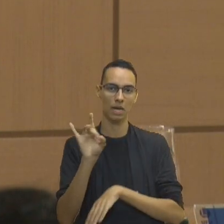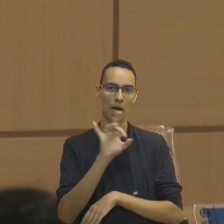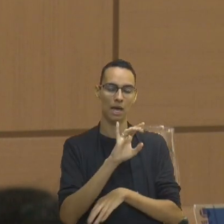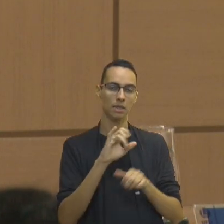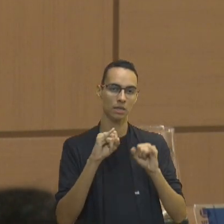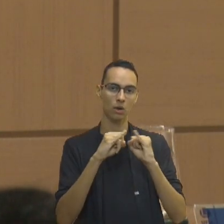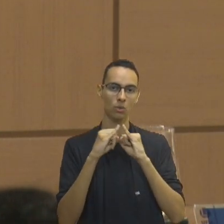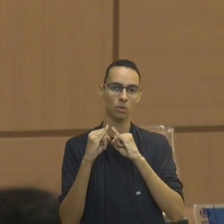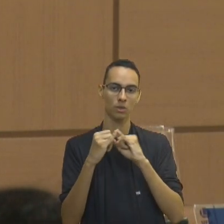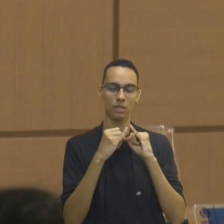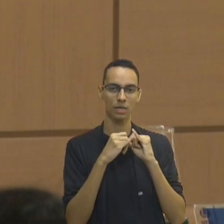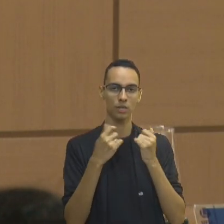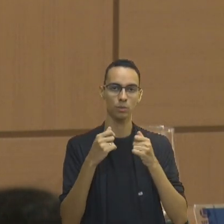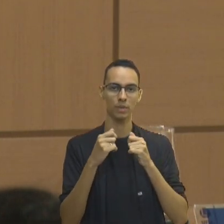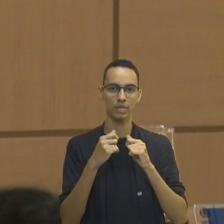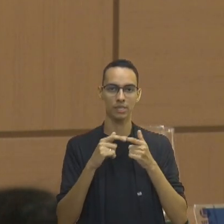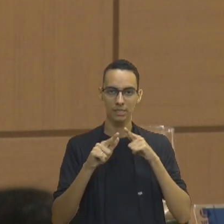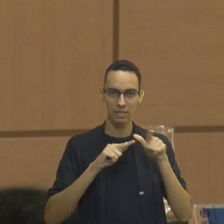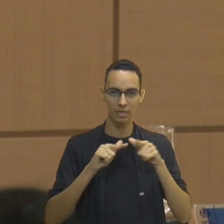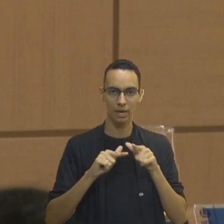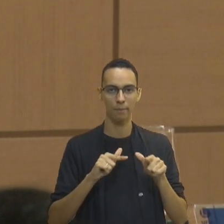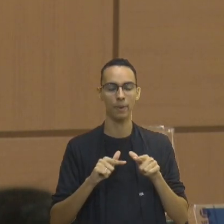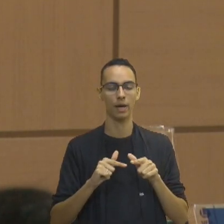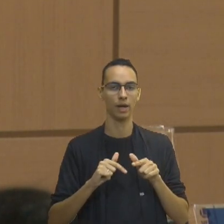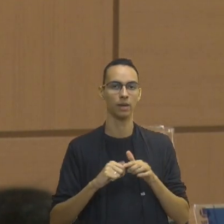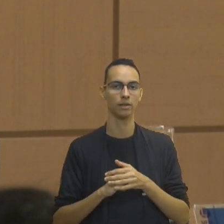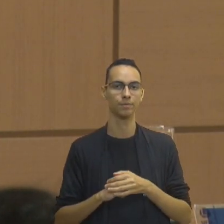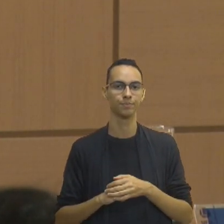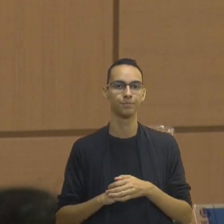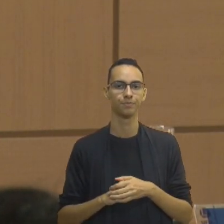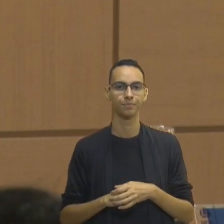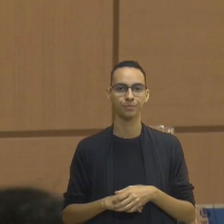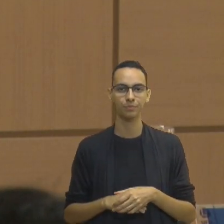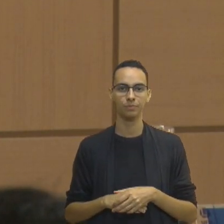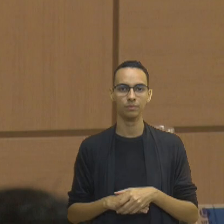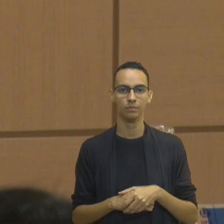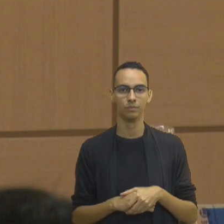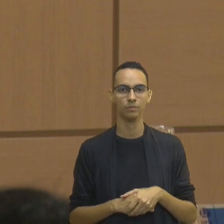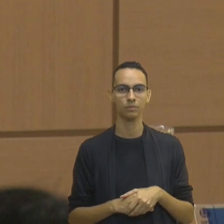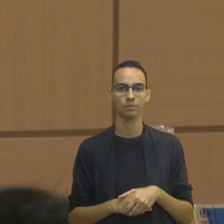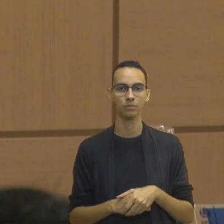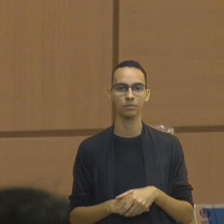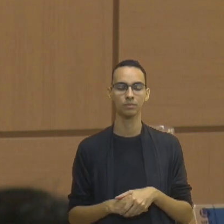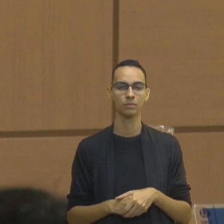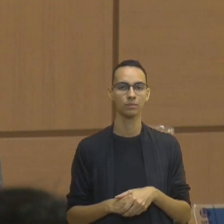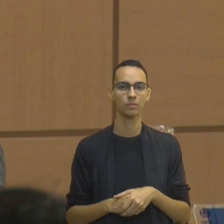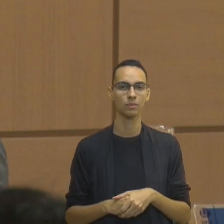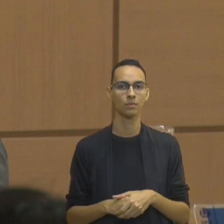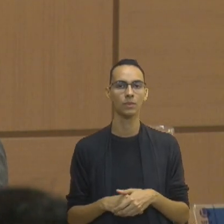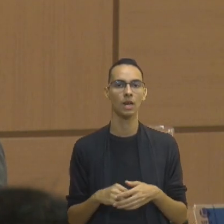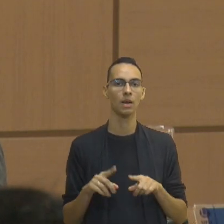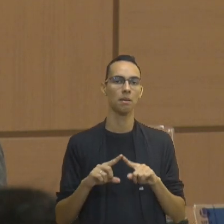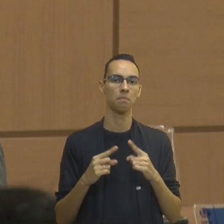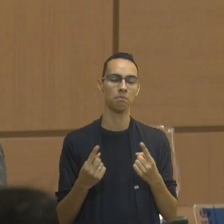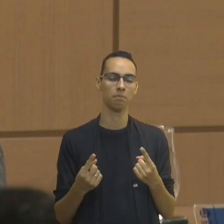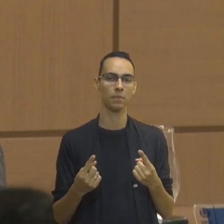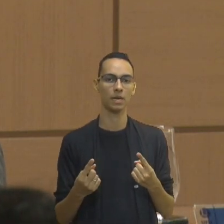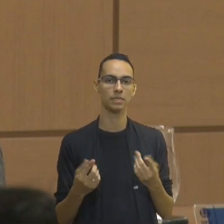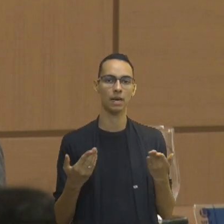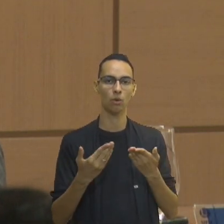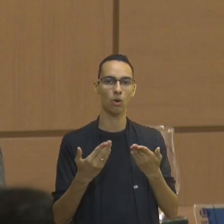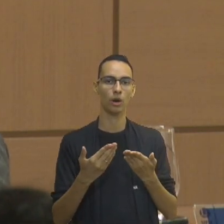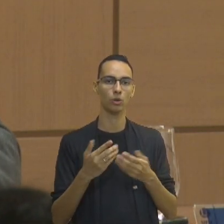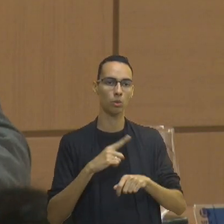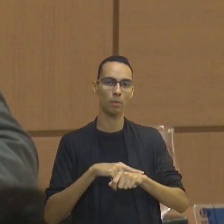vai perseguir. Como eu disse no início, isso não dá conta de responder à nossa necessidade do momento, mas o dimensionamento é tema,